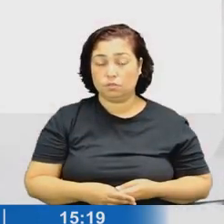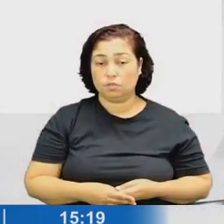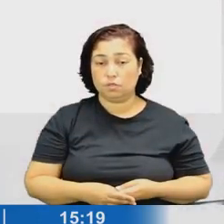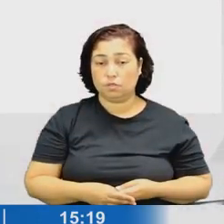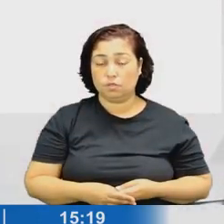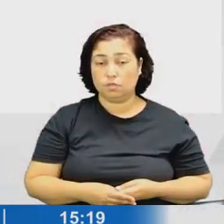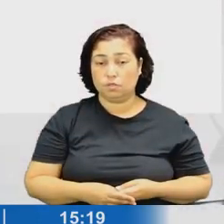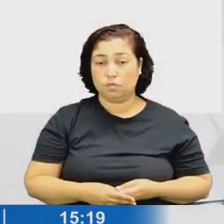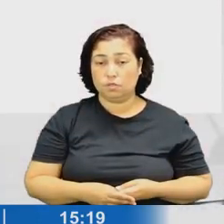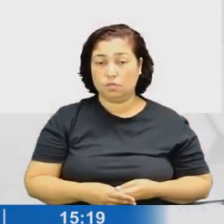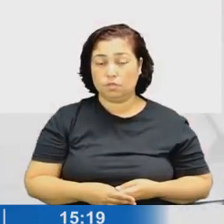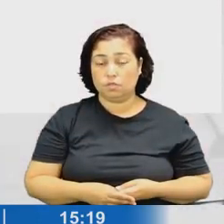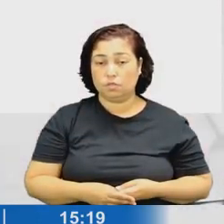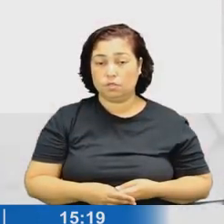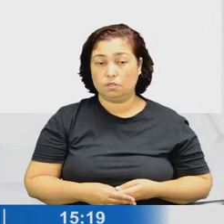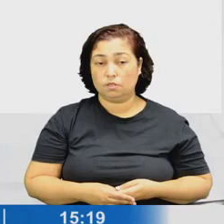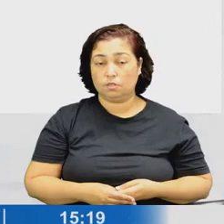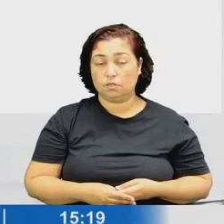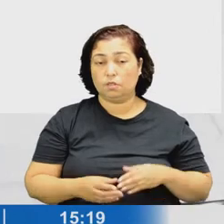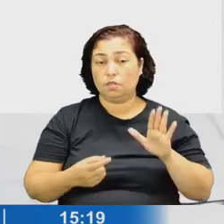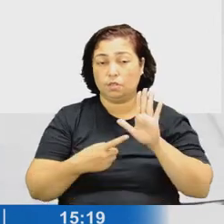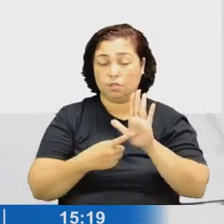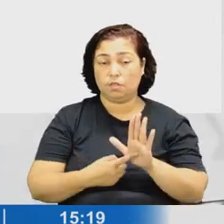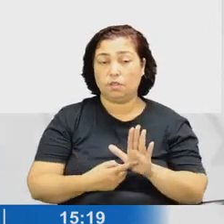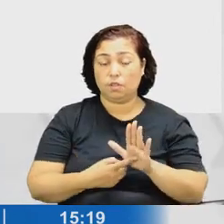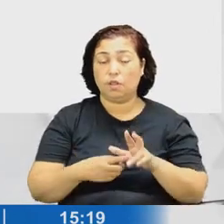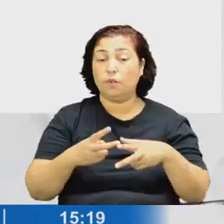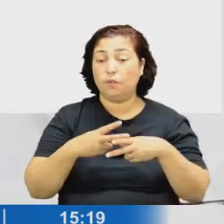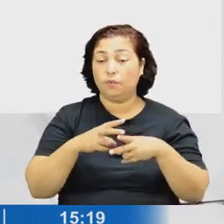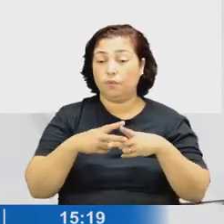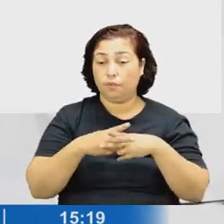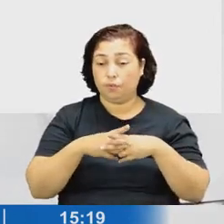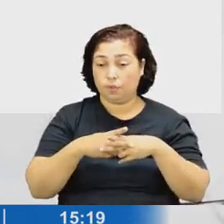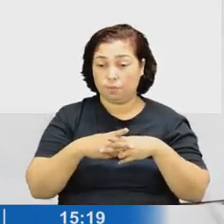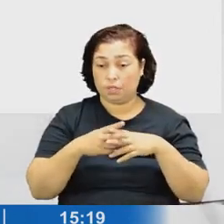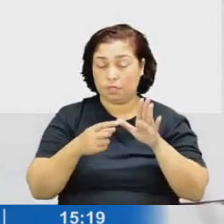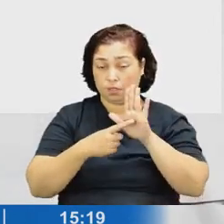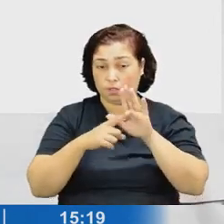é é uma ferramenta é uma Mandala